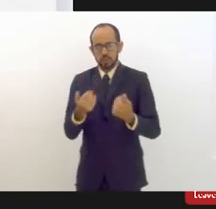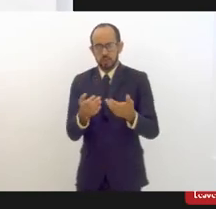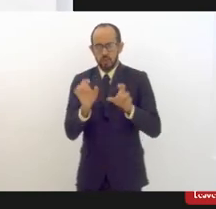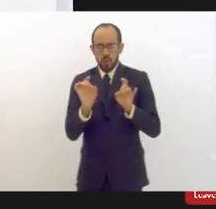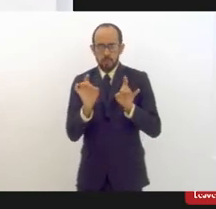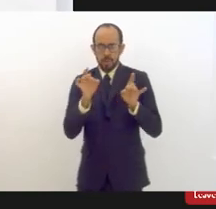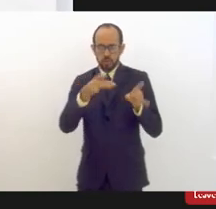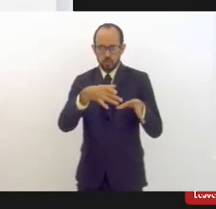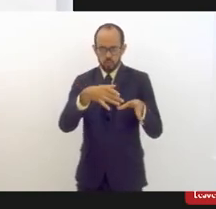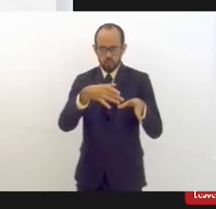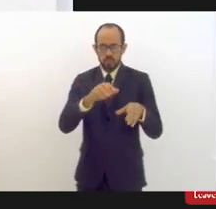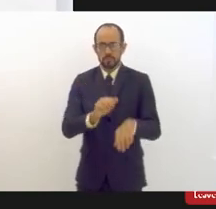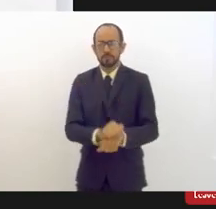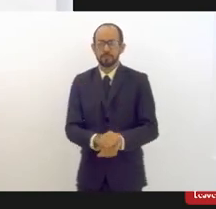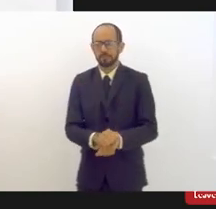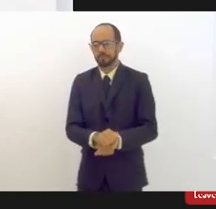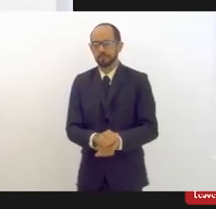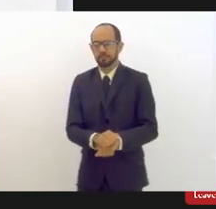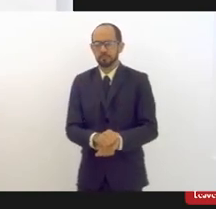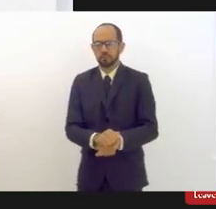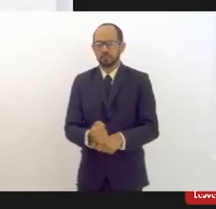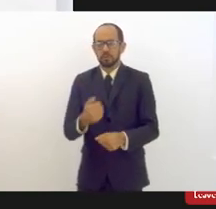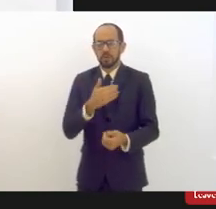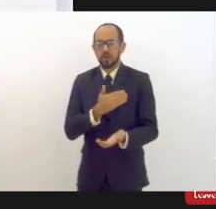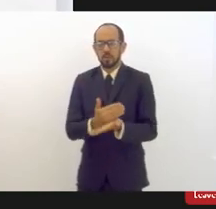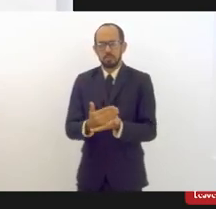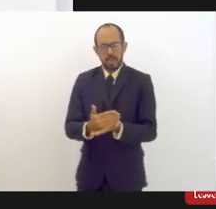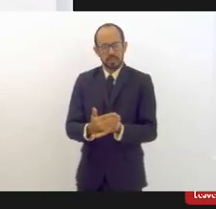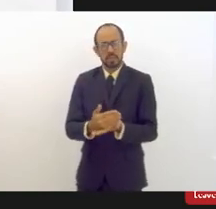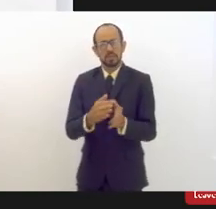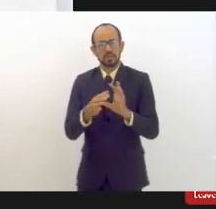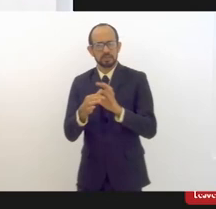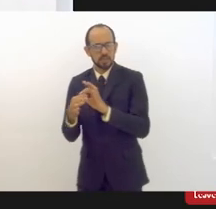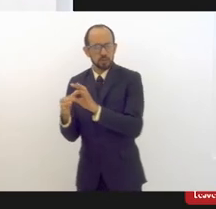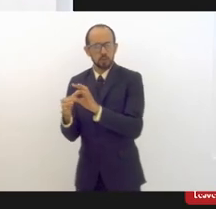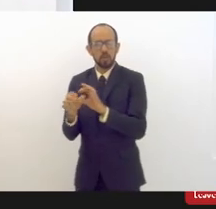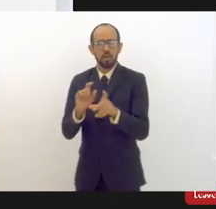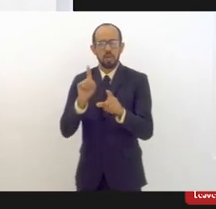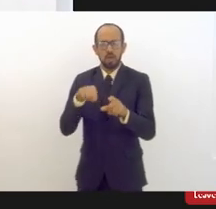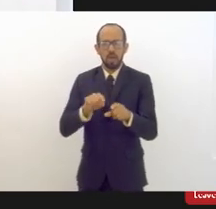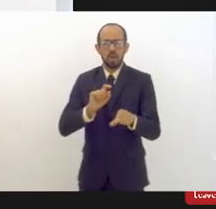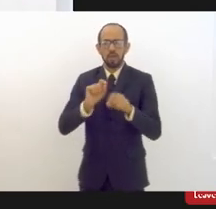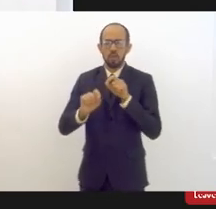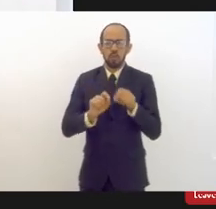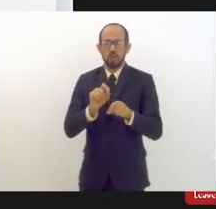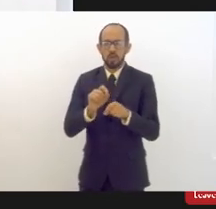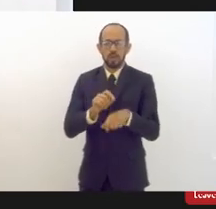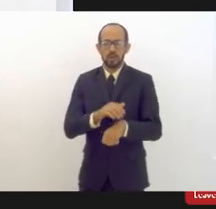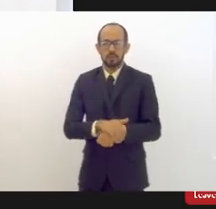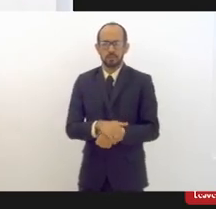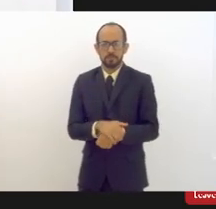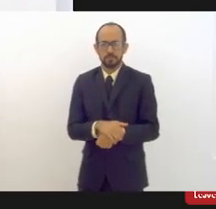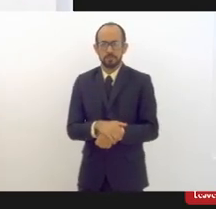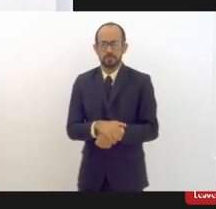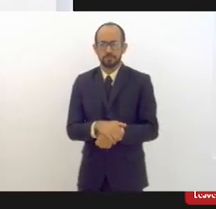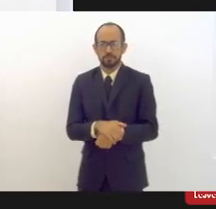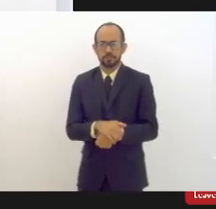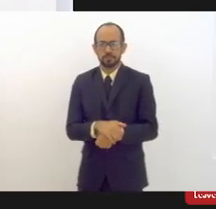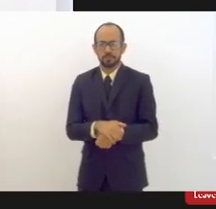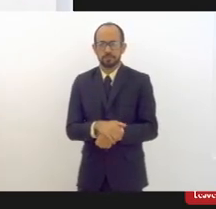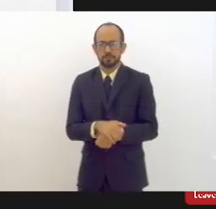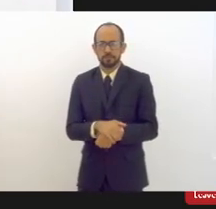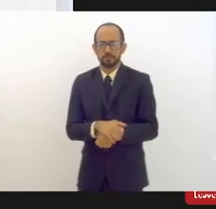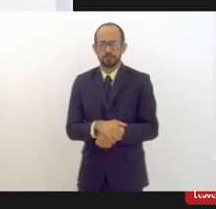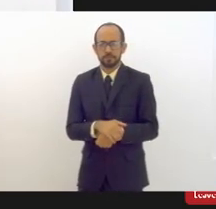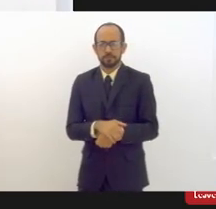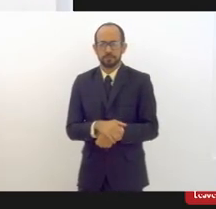né, nessa perspectiva, é o outro... Acho que Alexandre pulou o